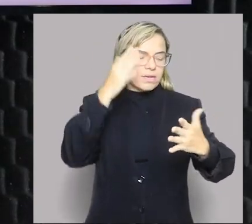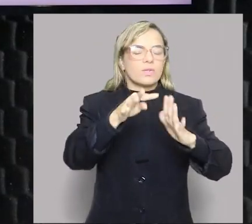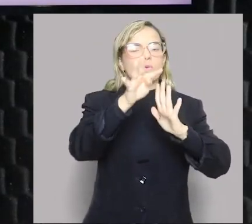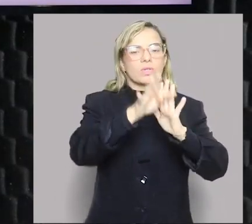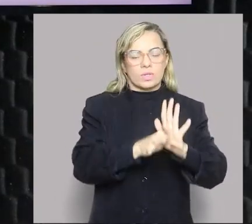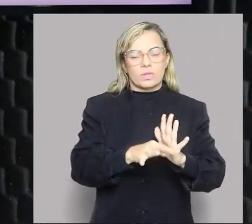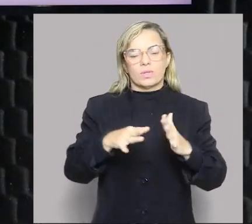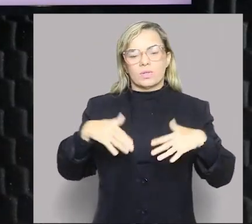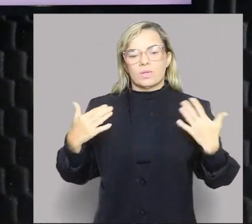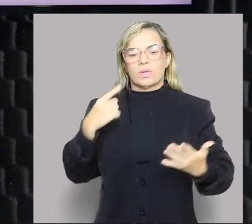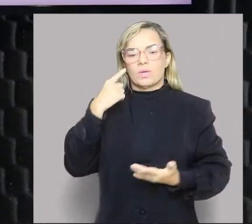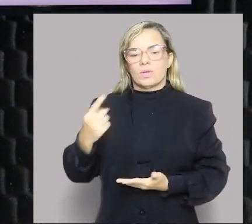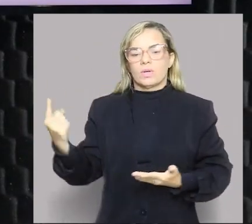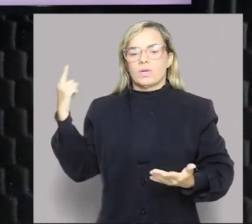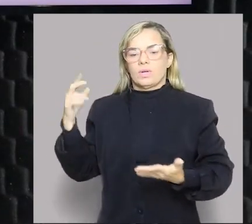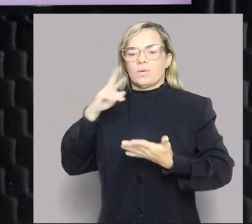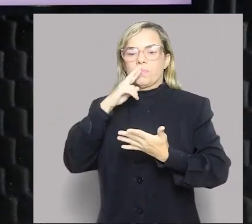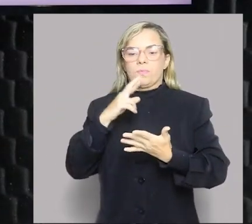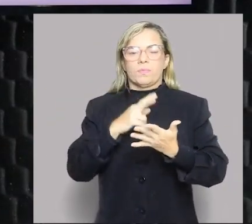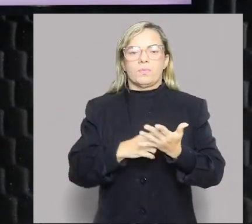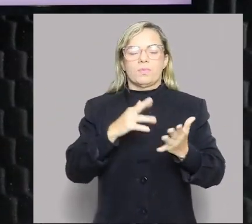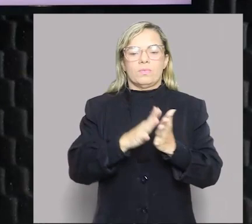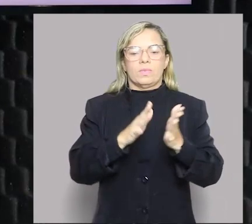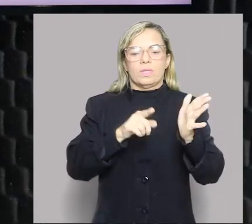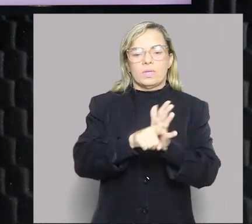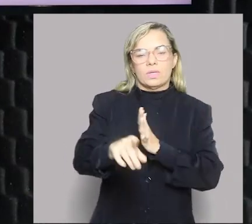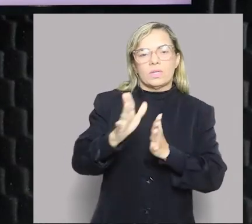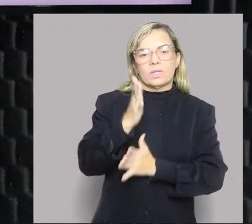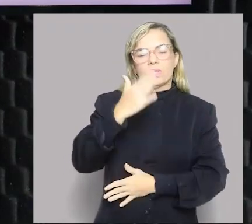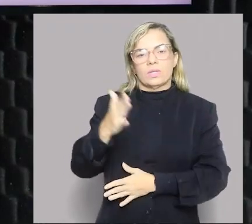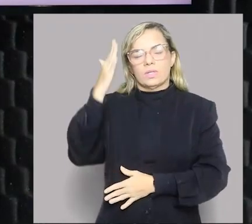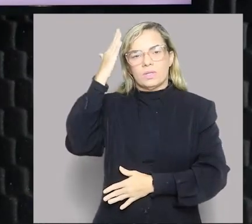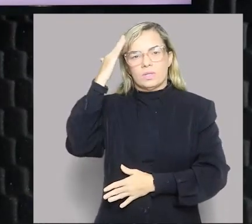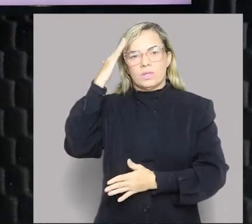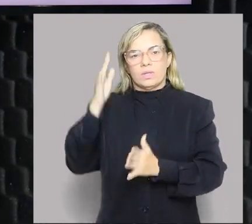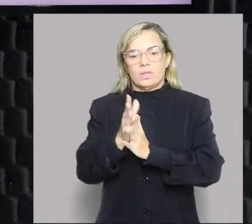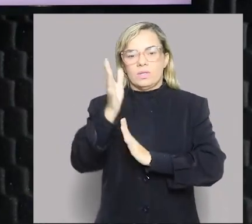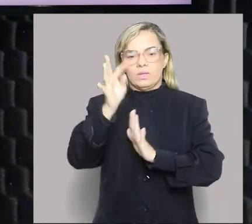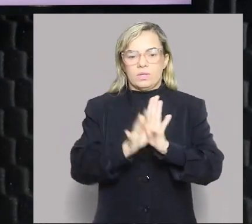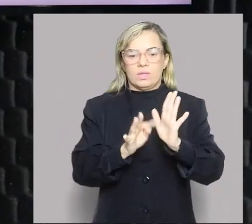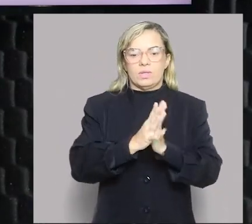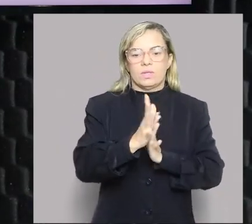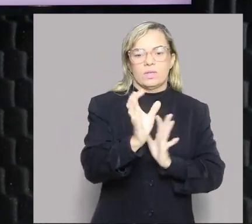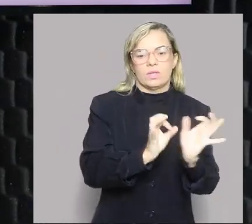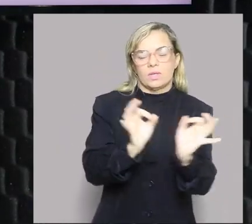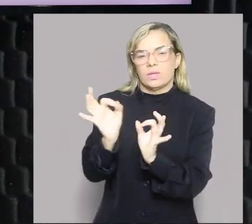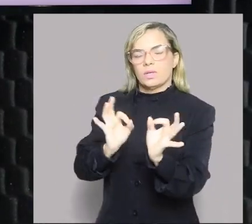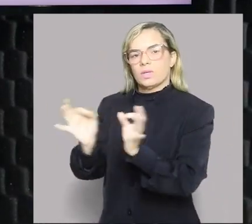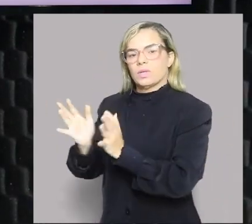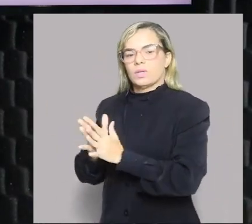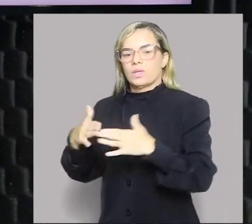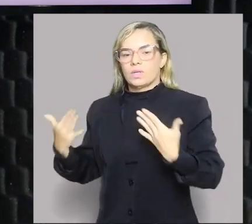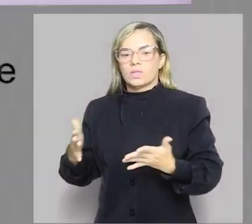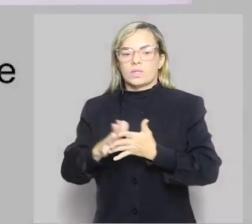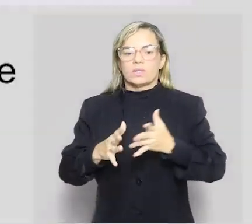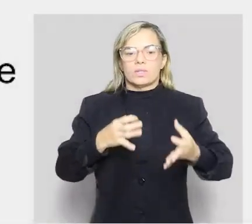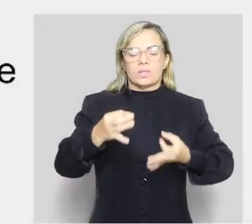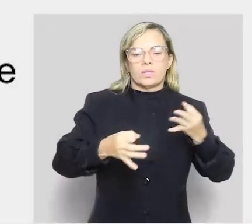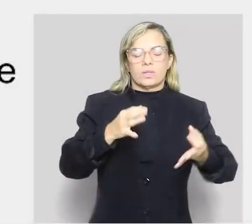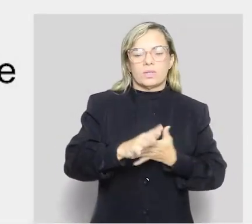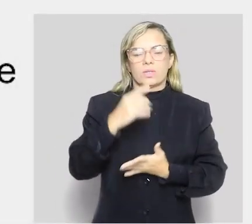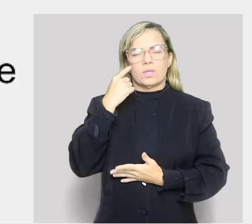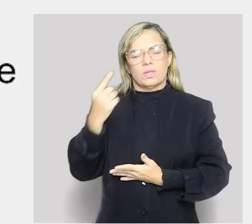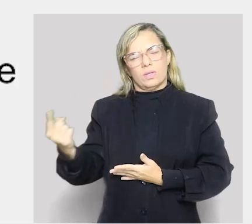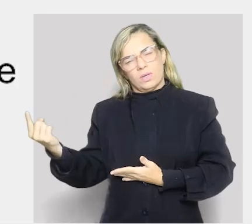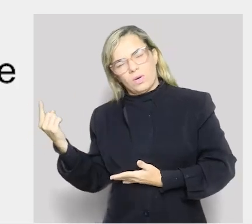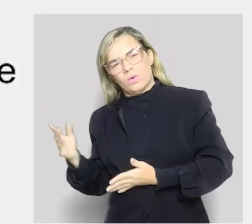nós temos aqui resoluções das questões de compreensão de textos e a organização discursiva. Então, o primeiro texto que nós temos aqui é um texto